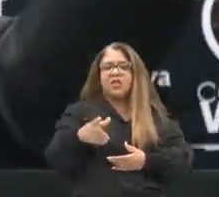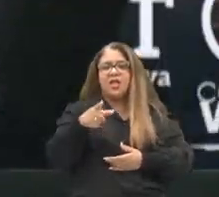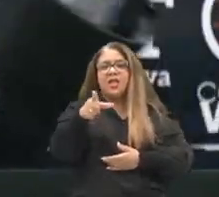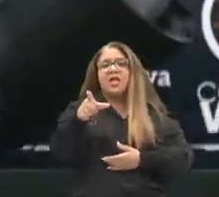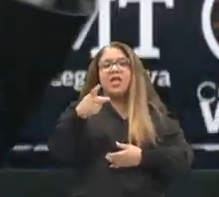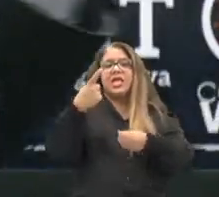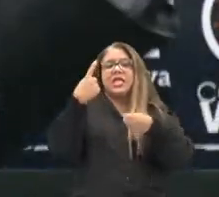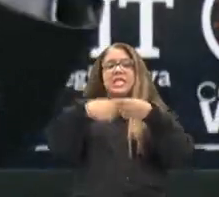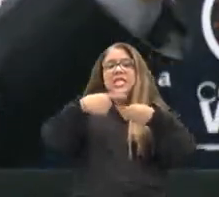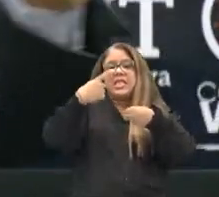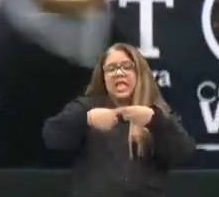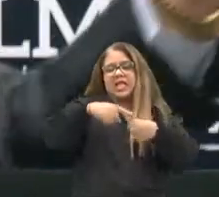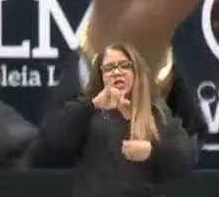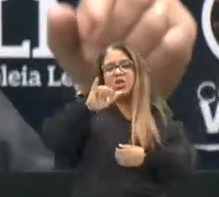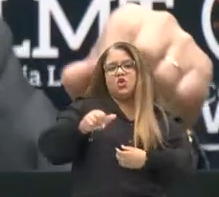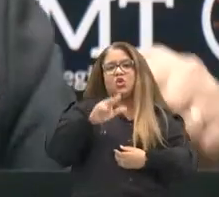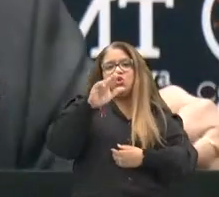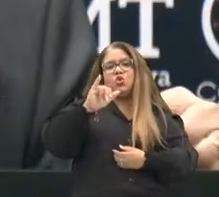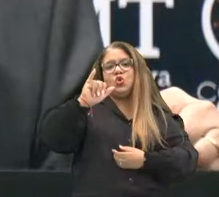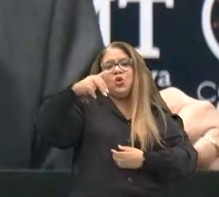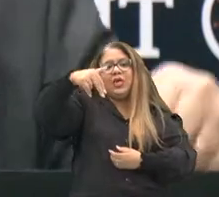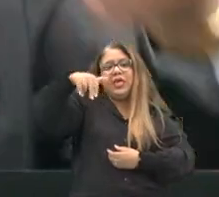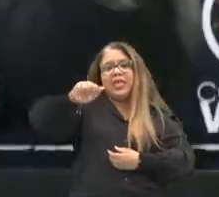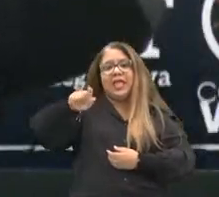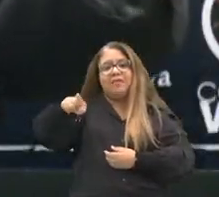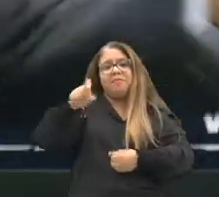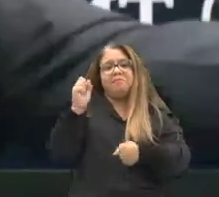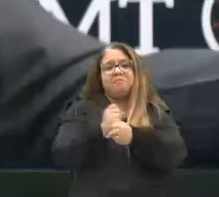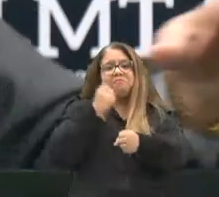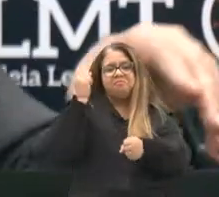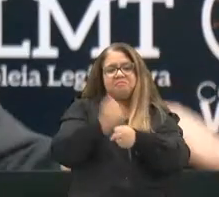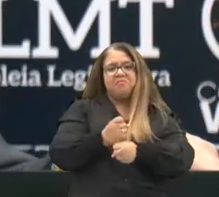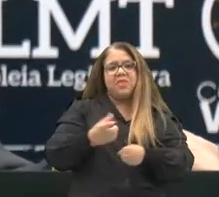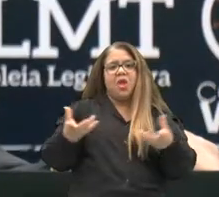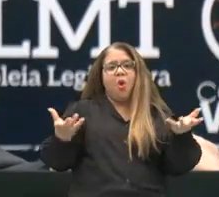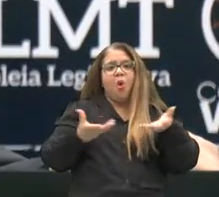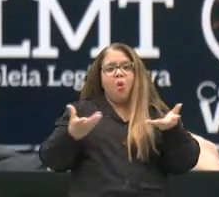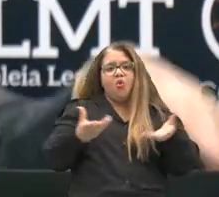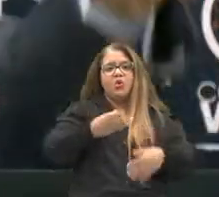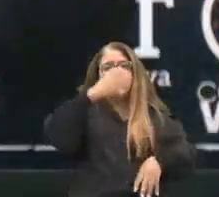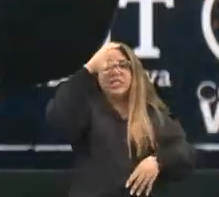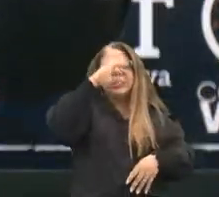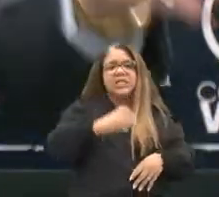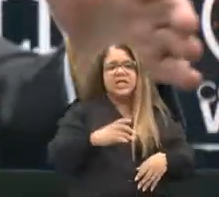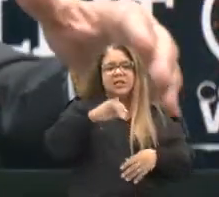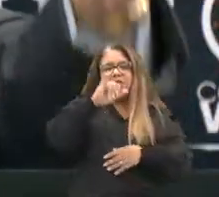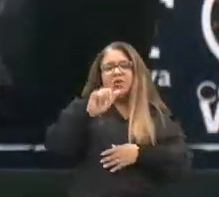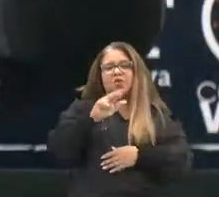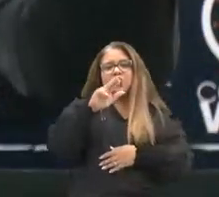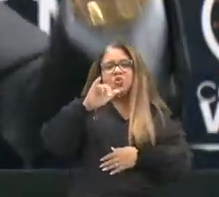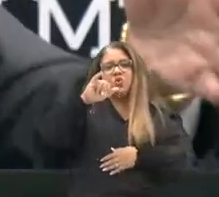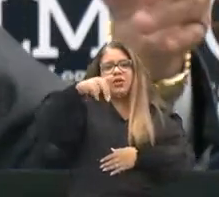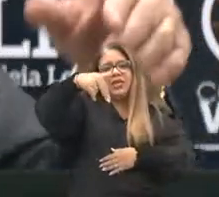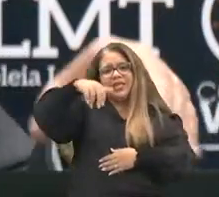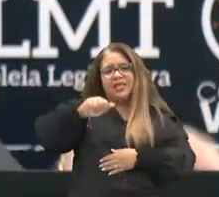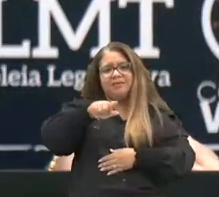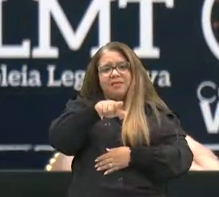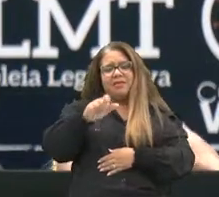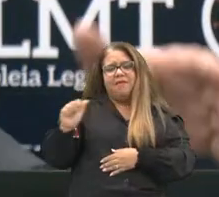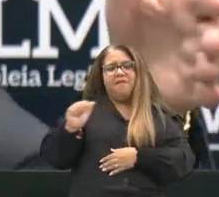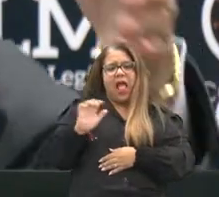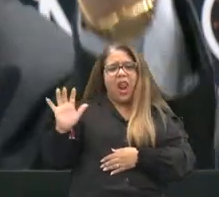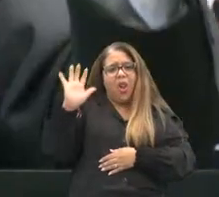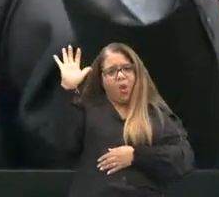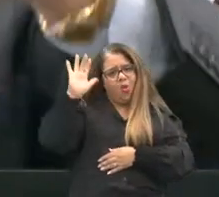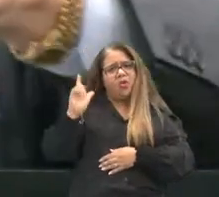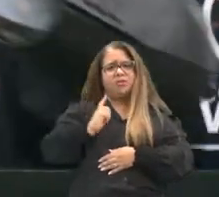no governo Garcia Neto. Hoje é um cidadão Juína. Tem sua história, tem seu valor. E